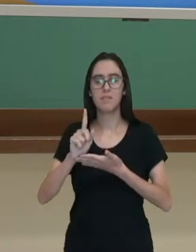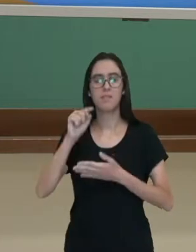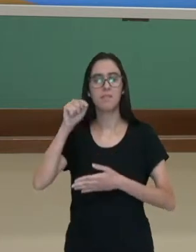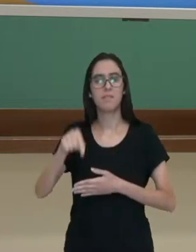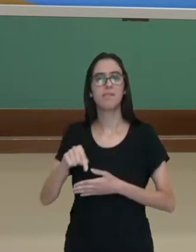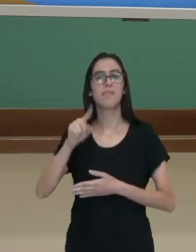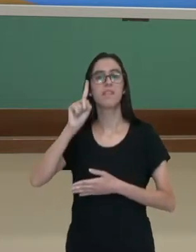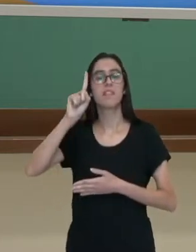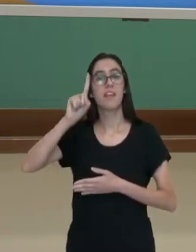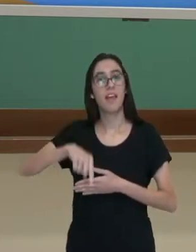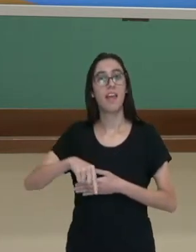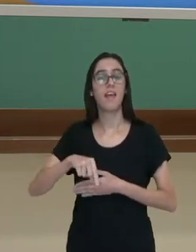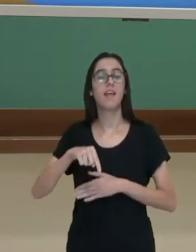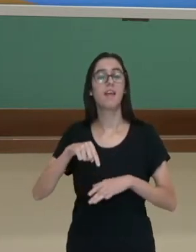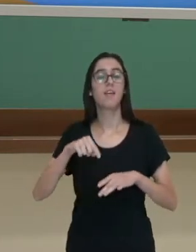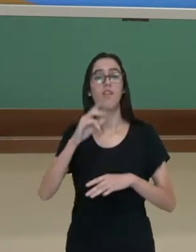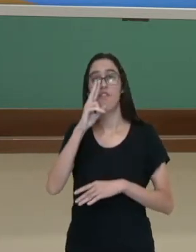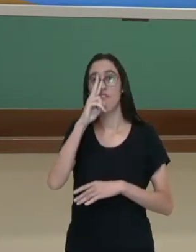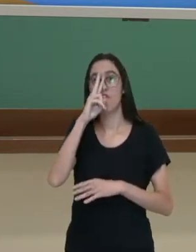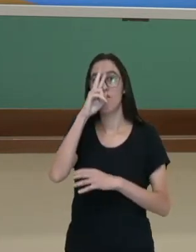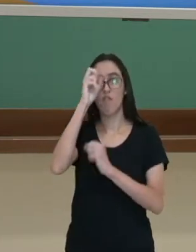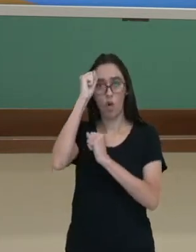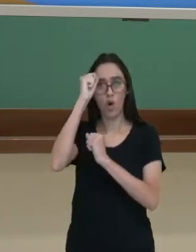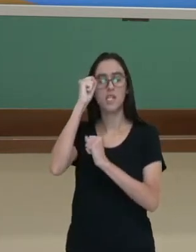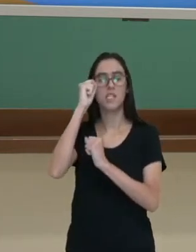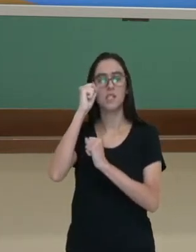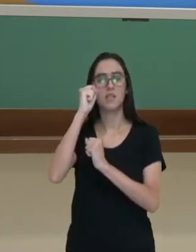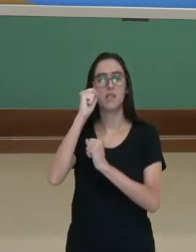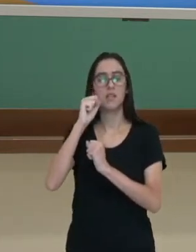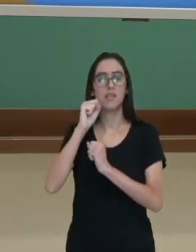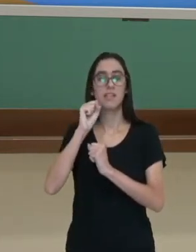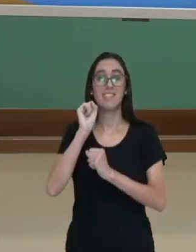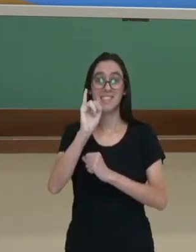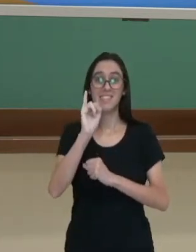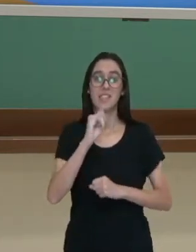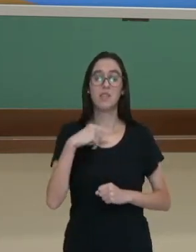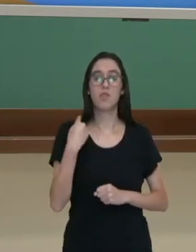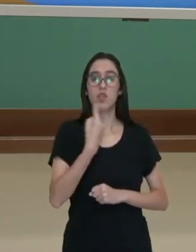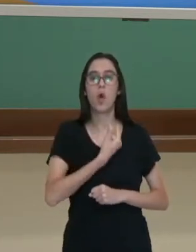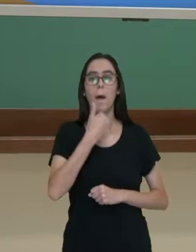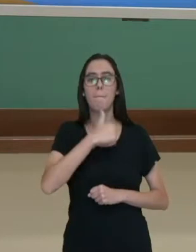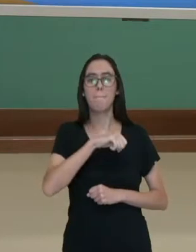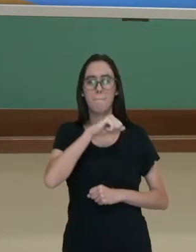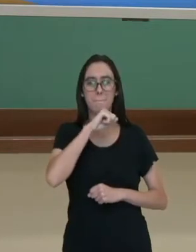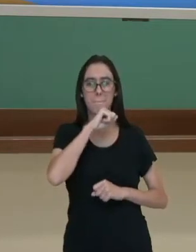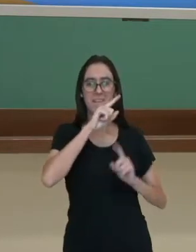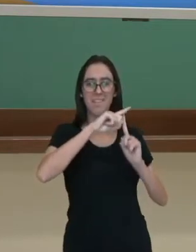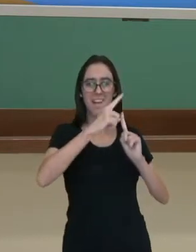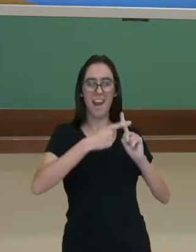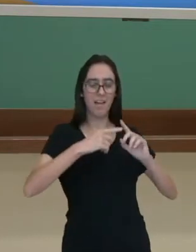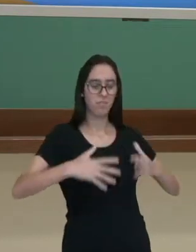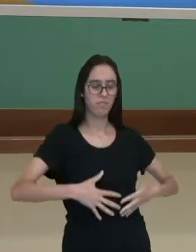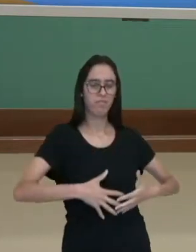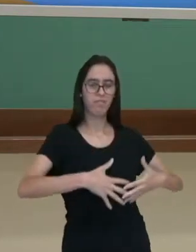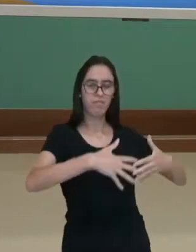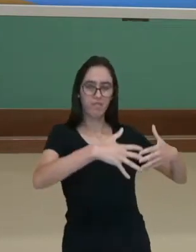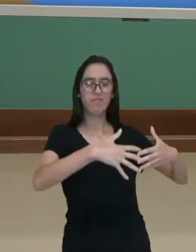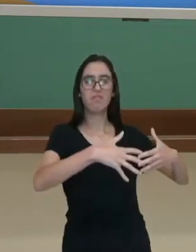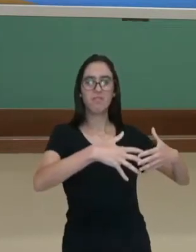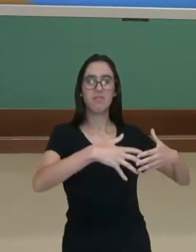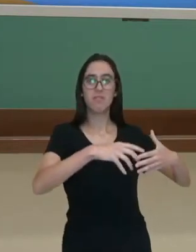força que está aí desde o momento que nós somos concebidos lá na barriga da mames, nós estamos lá e nós já estamos sofrendo a